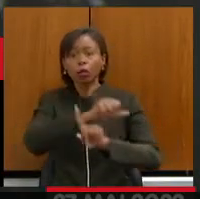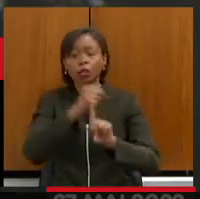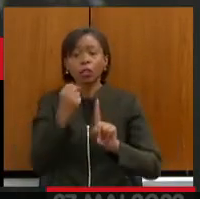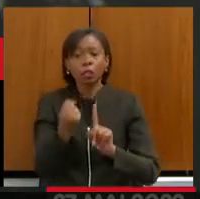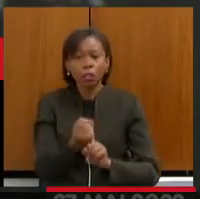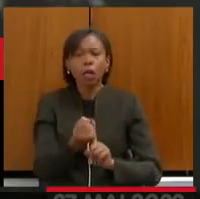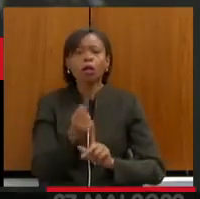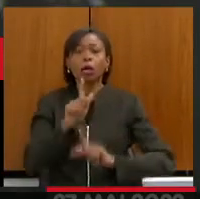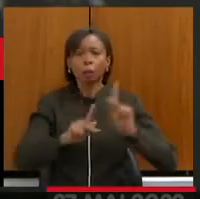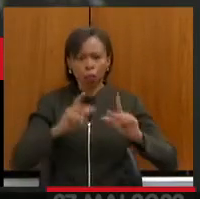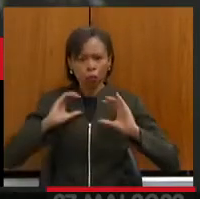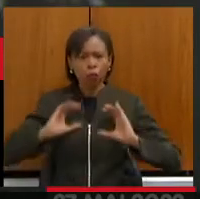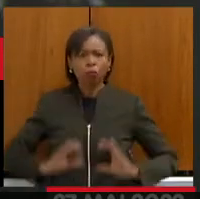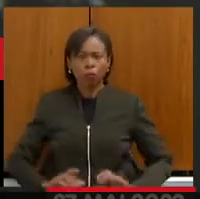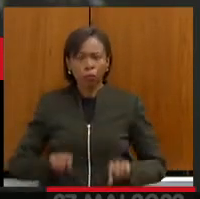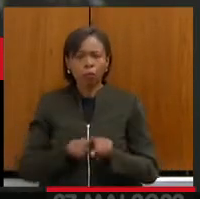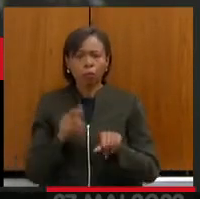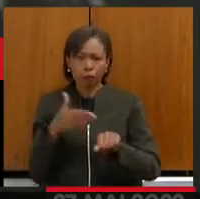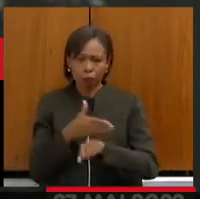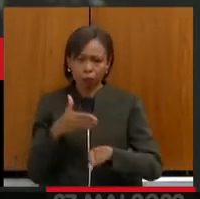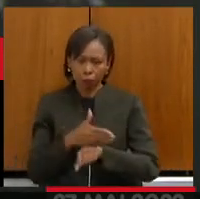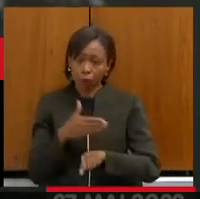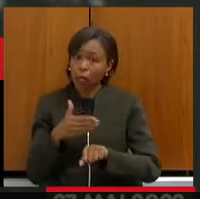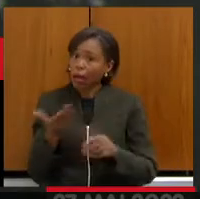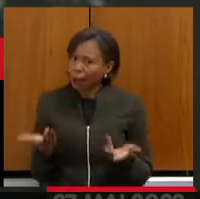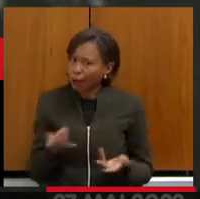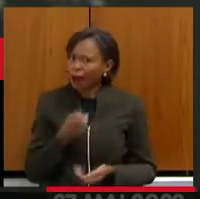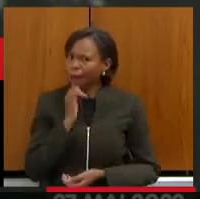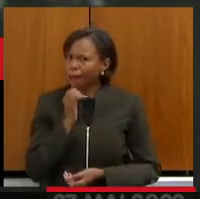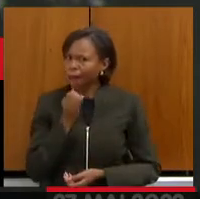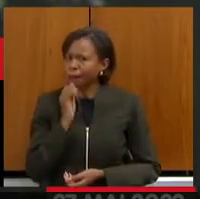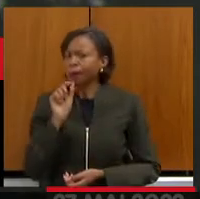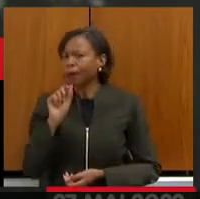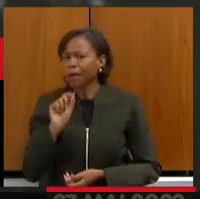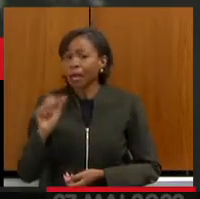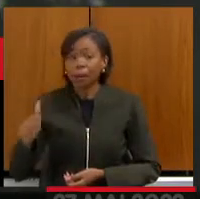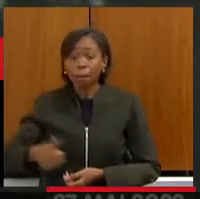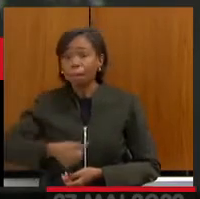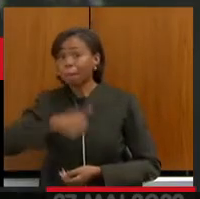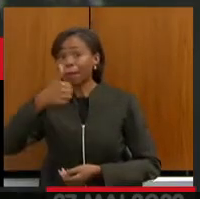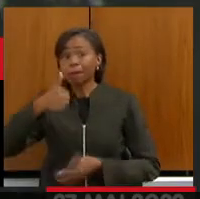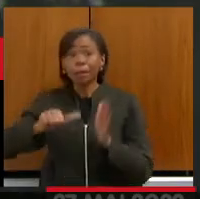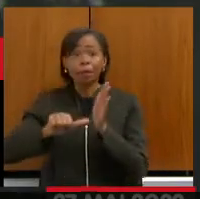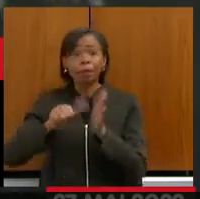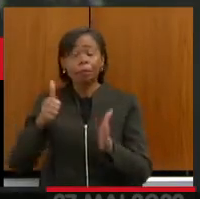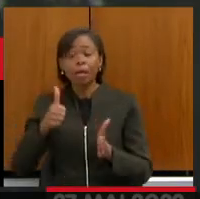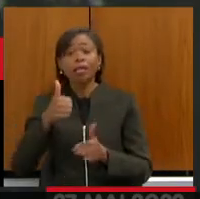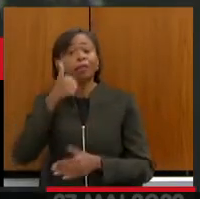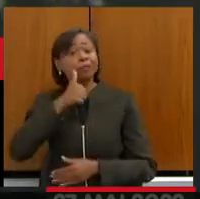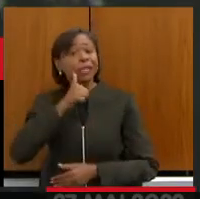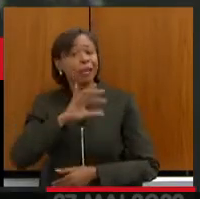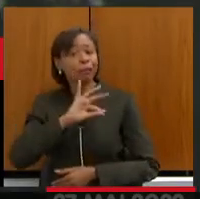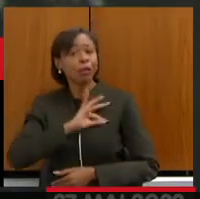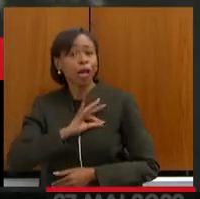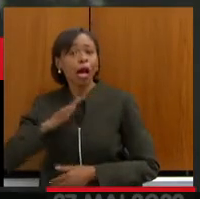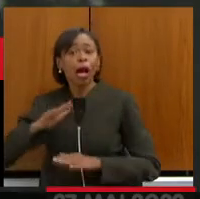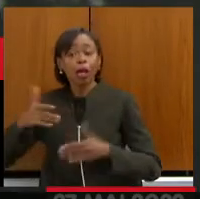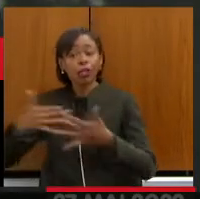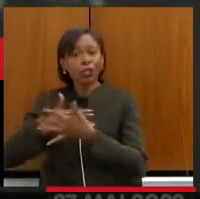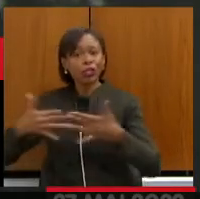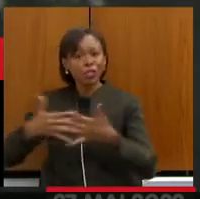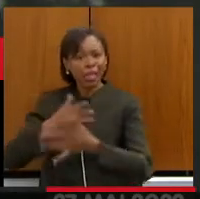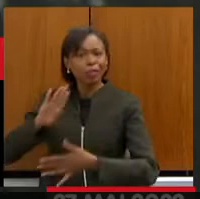comunitário não foi por mero acaso que o emprego das nossas primeiras policiais a central de Belo horizonte